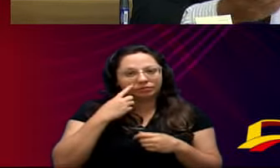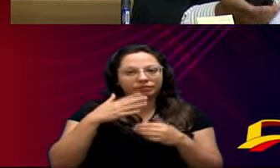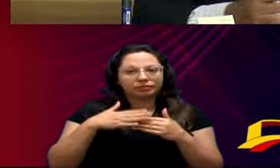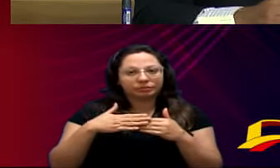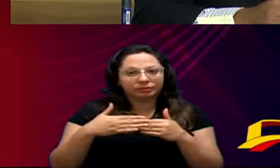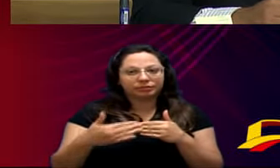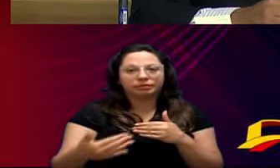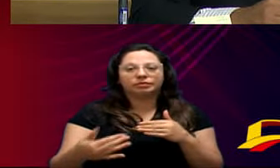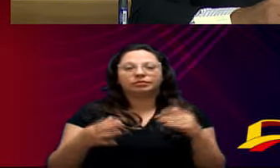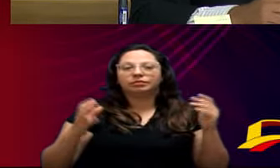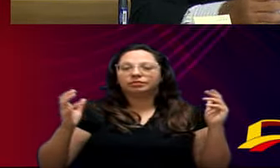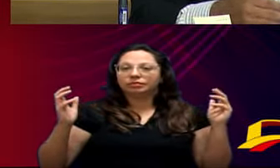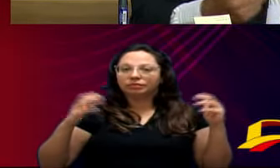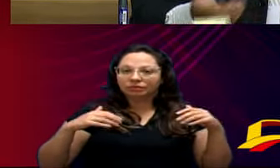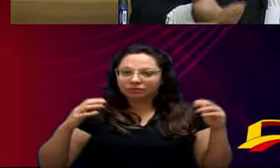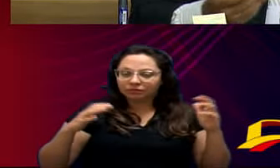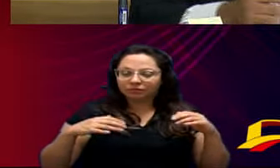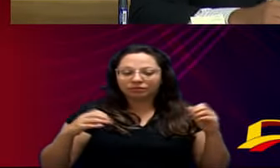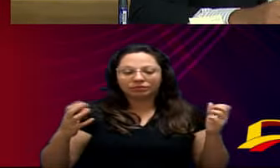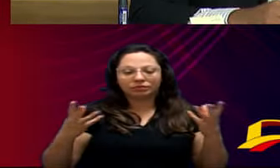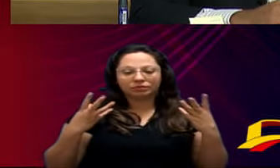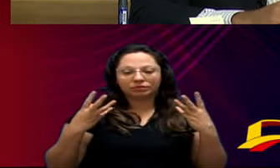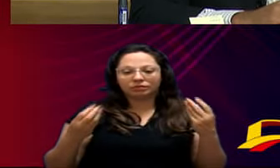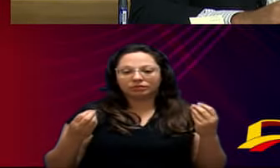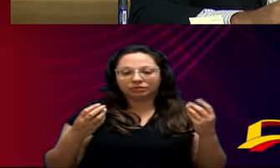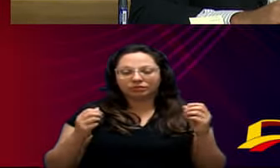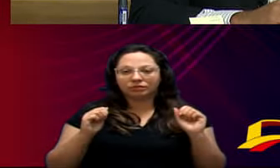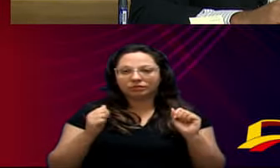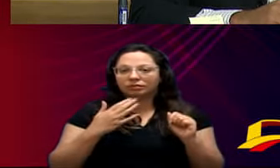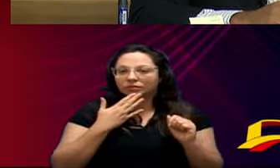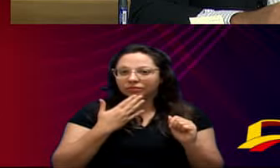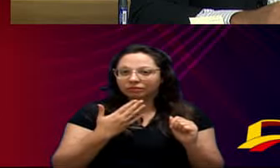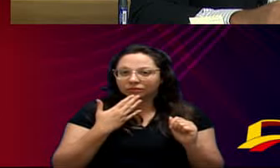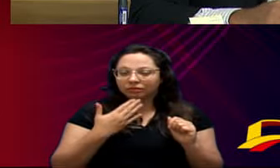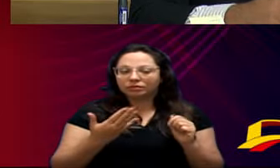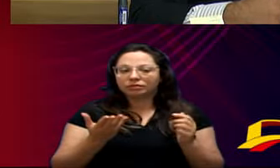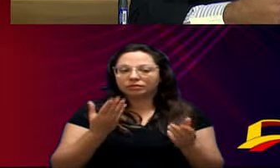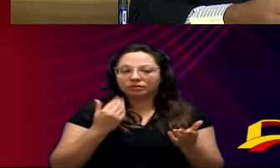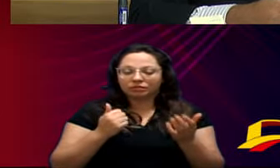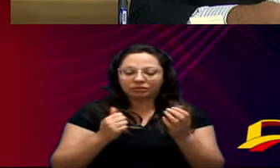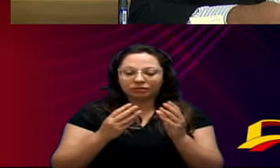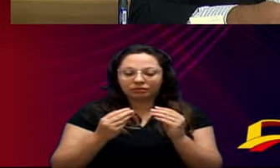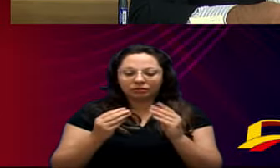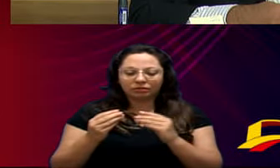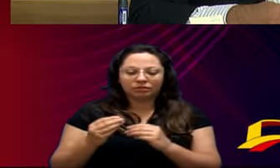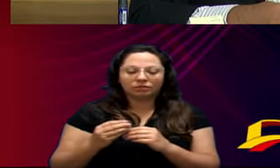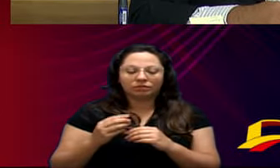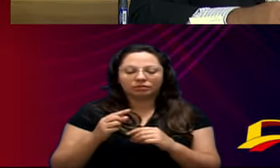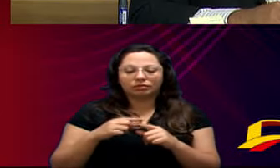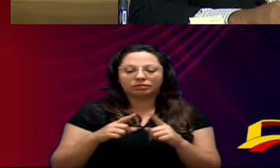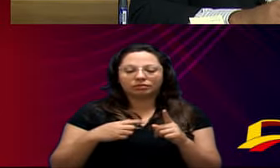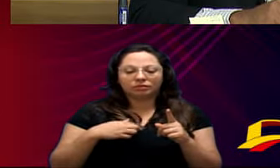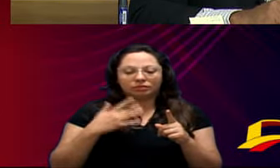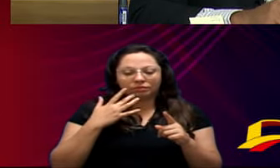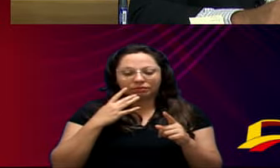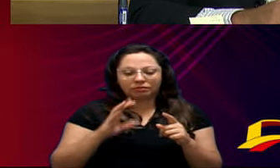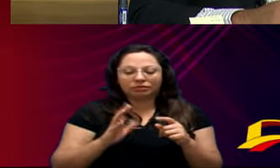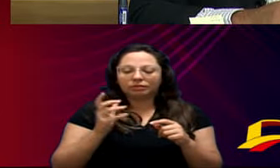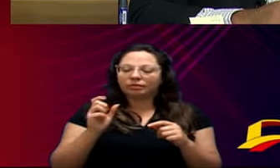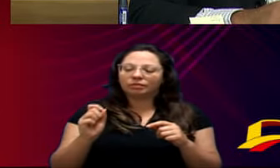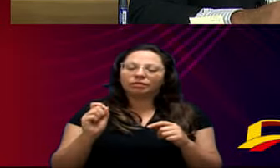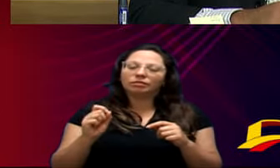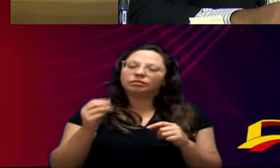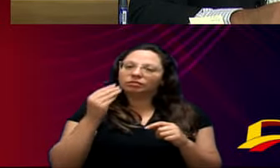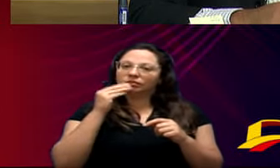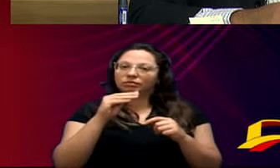um chuvas em excesso que possam acumular esses pedidos mas no que tange isso agora o que acontece e acho que é oportuno a gente tá aqui na Câmara